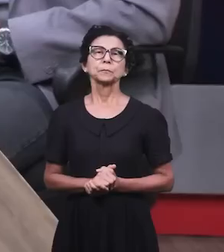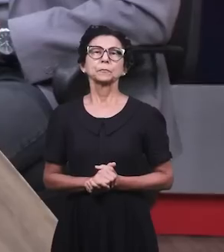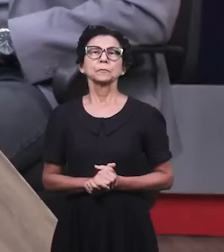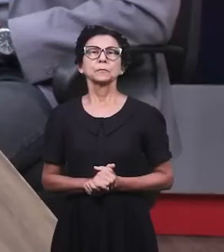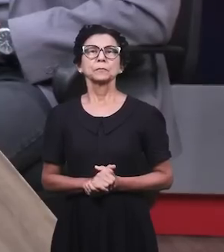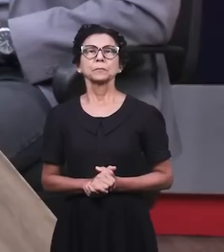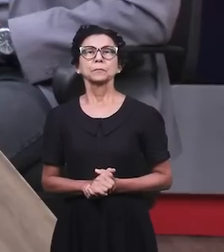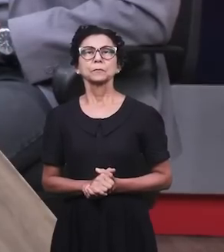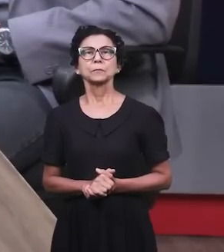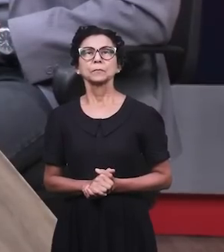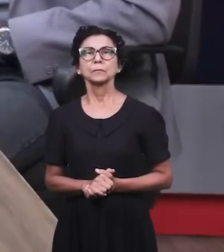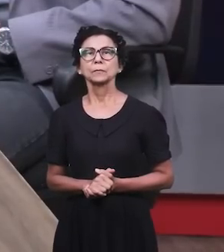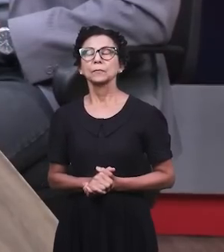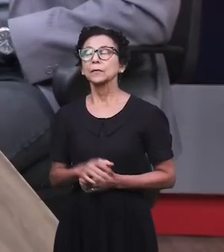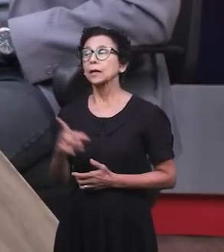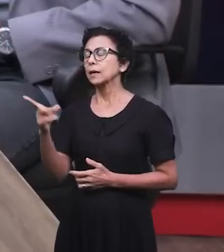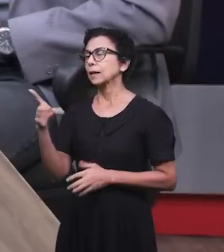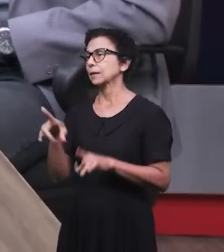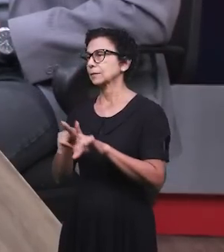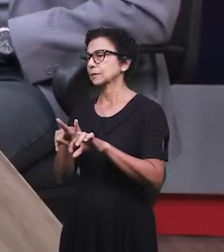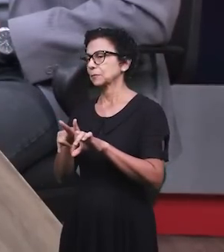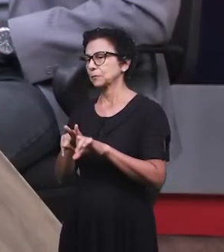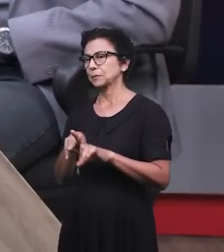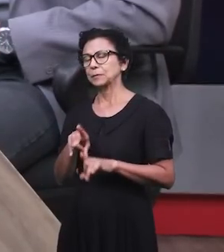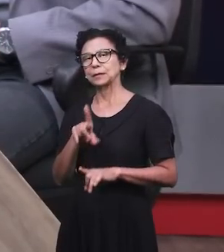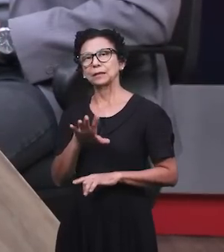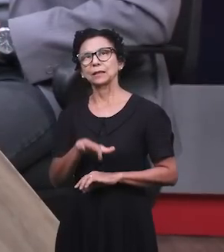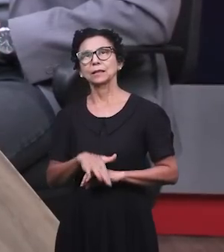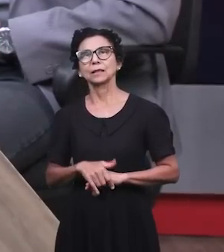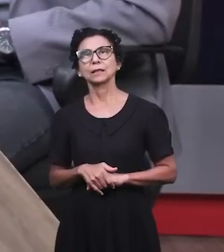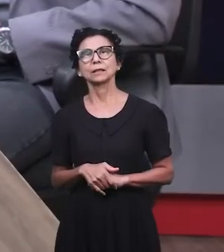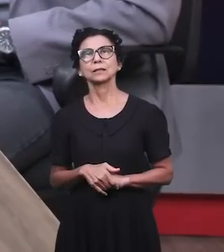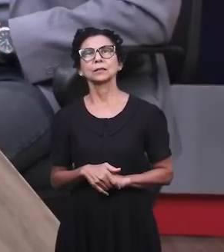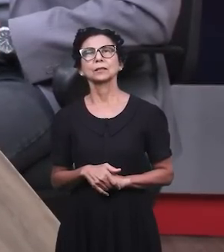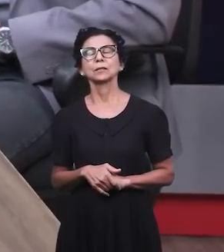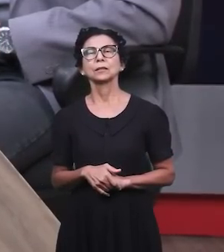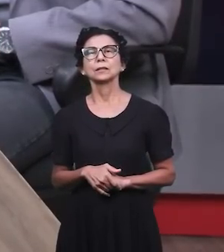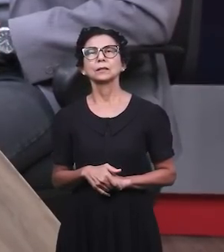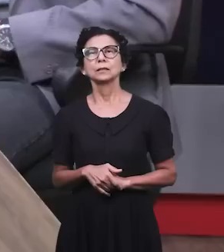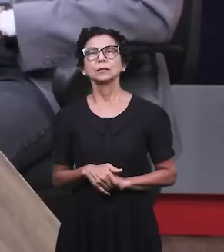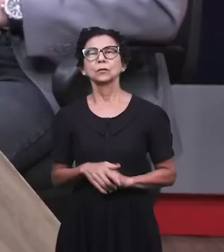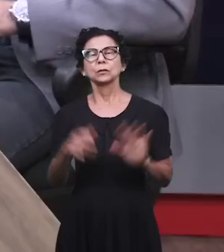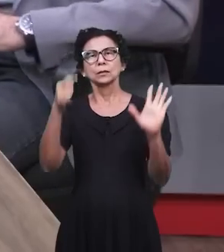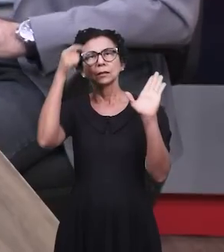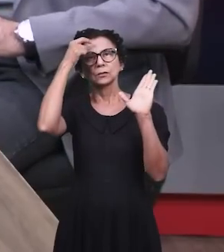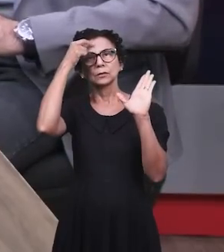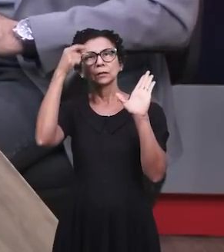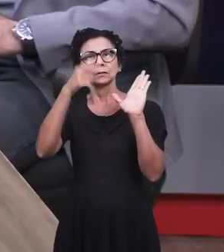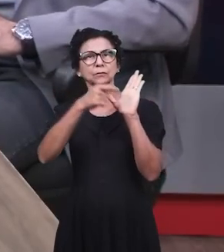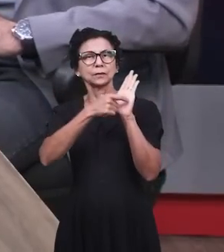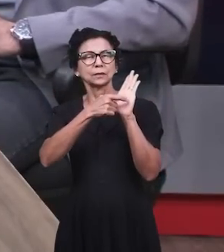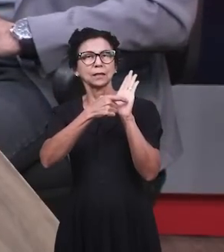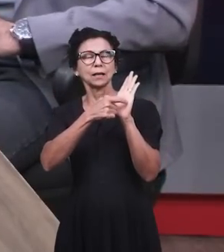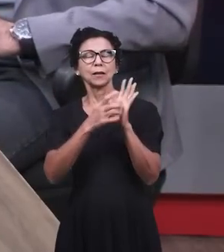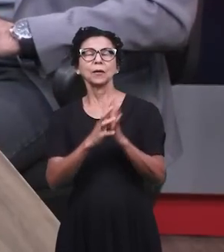mais recentemente, né, até mencionamos também, quando falamos sobre inteligência artificial, que